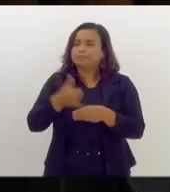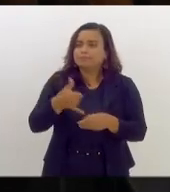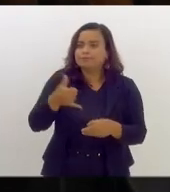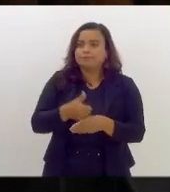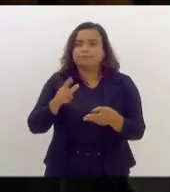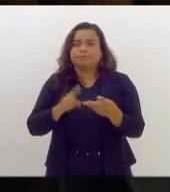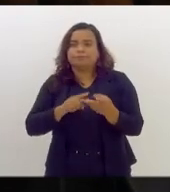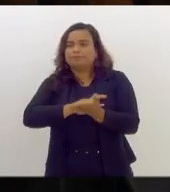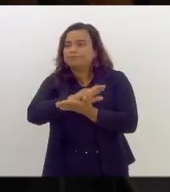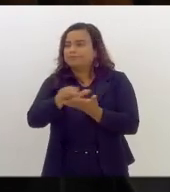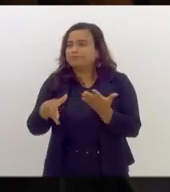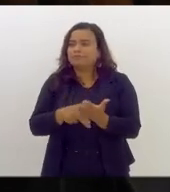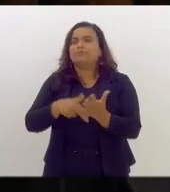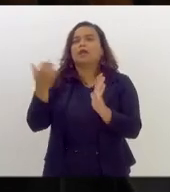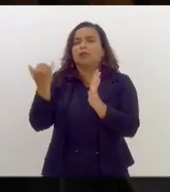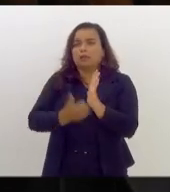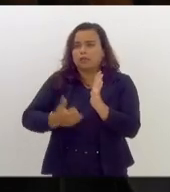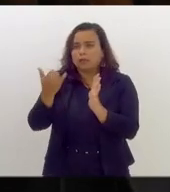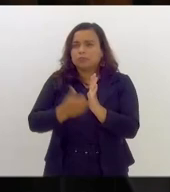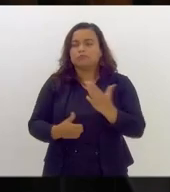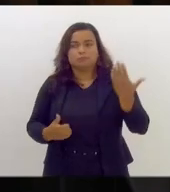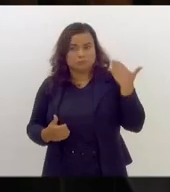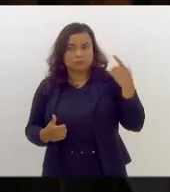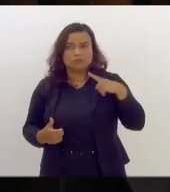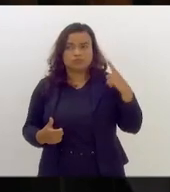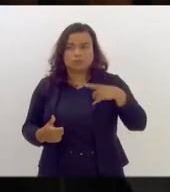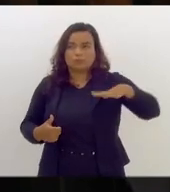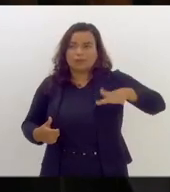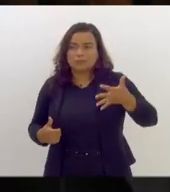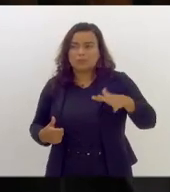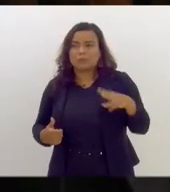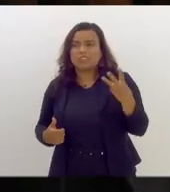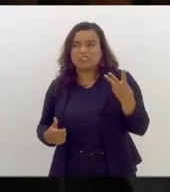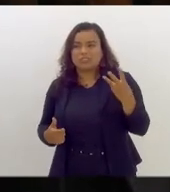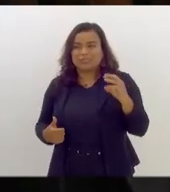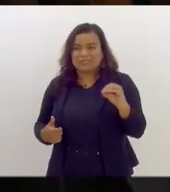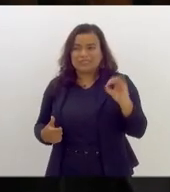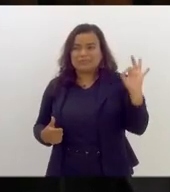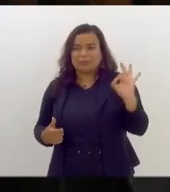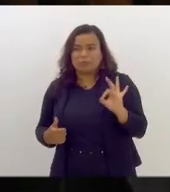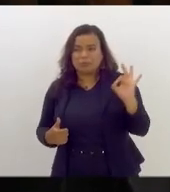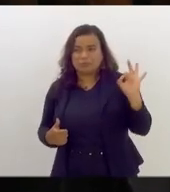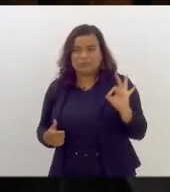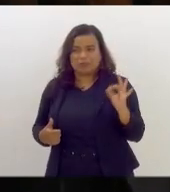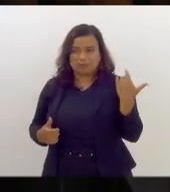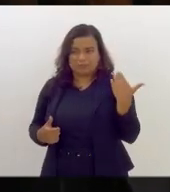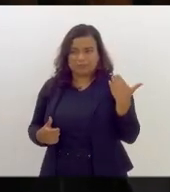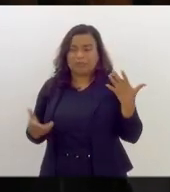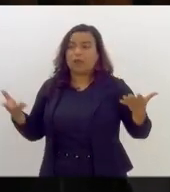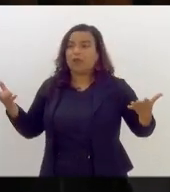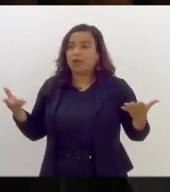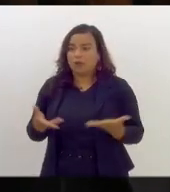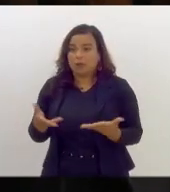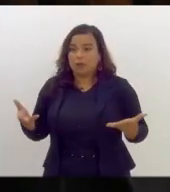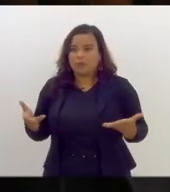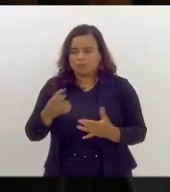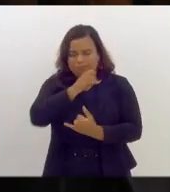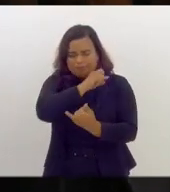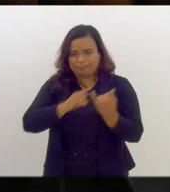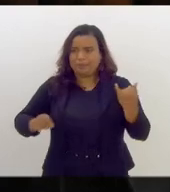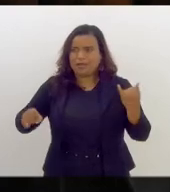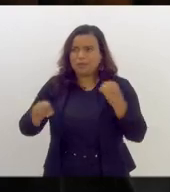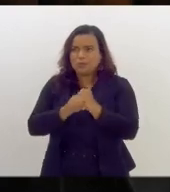que tinham alíquotas no entorno de 30 pontos percentuais no meio do ano